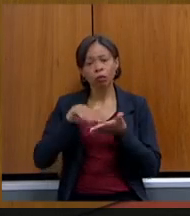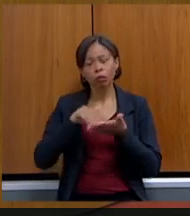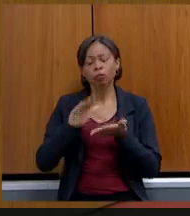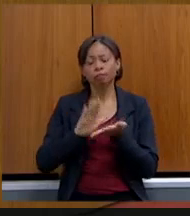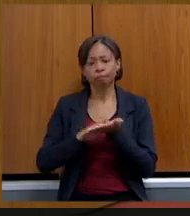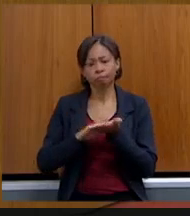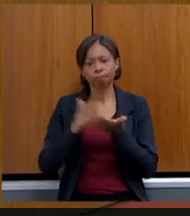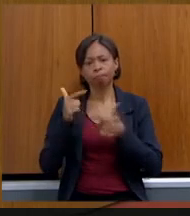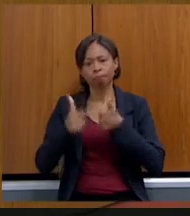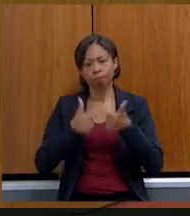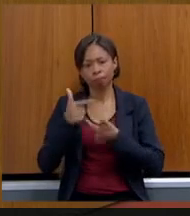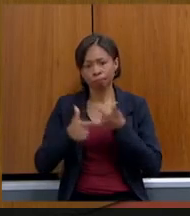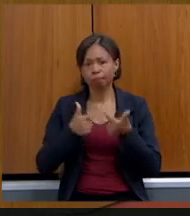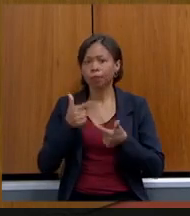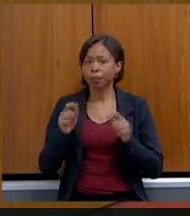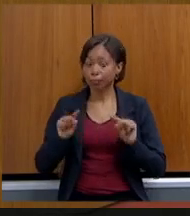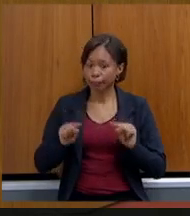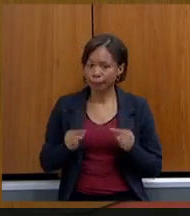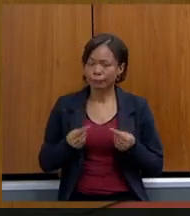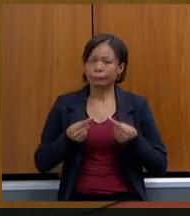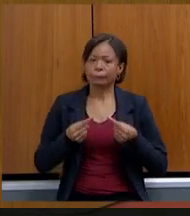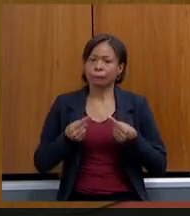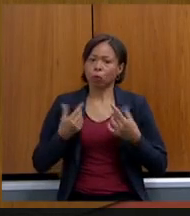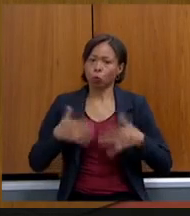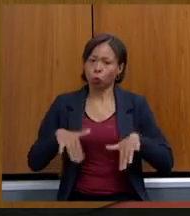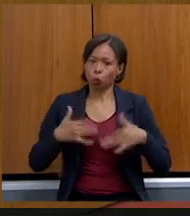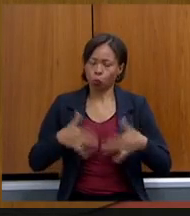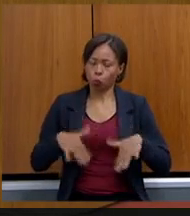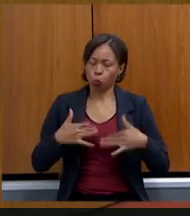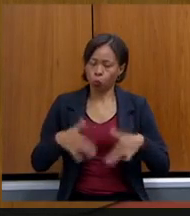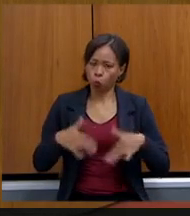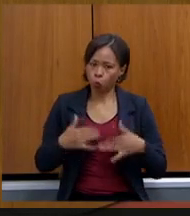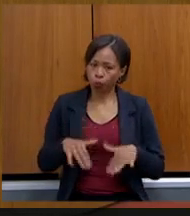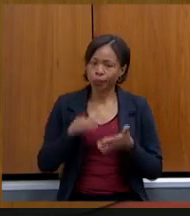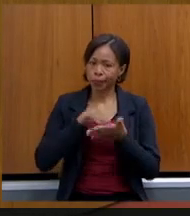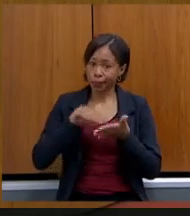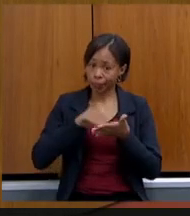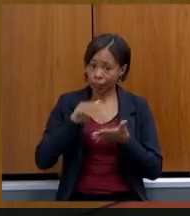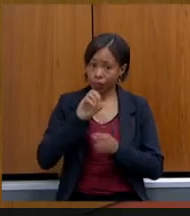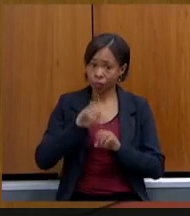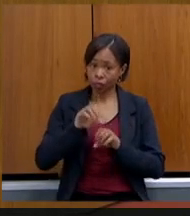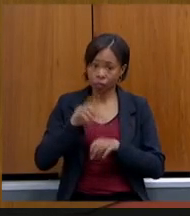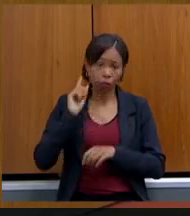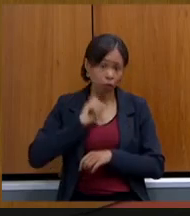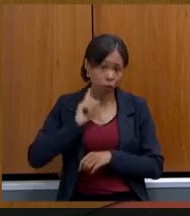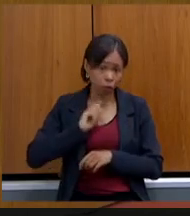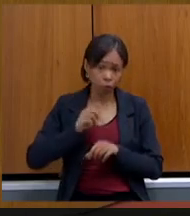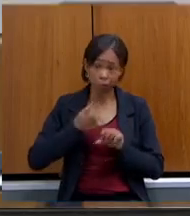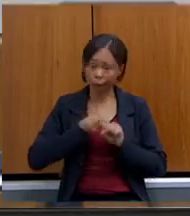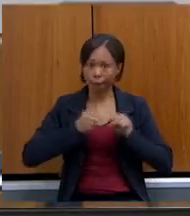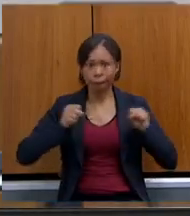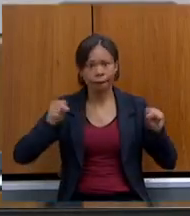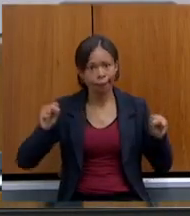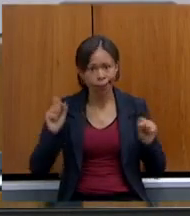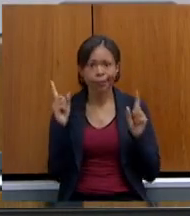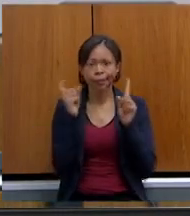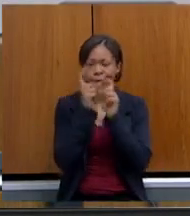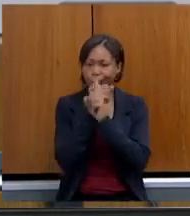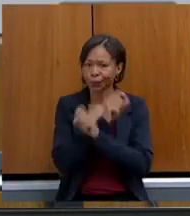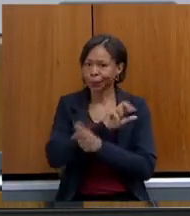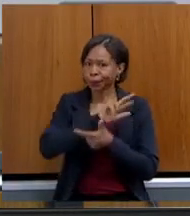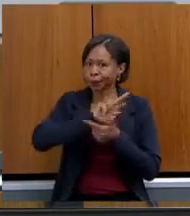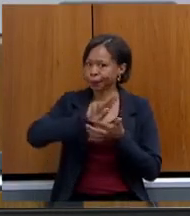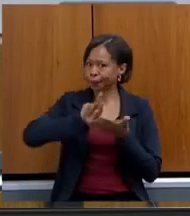desafios são grandes a gente sabe se a secretária de educação no estado da proporção de Minas Gerais com tantas dificuldades e tantos